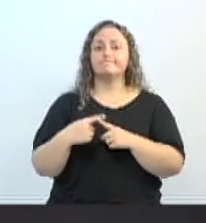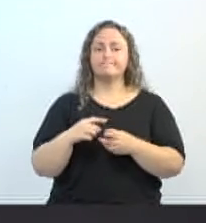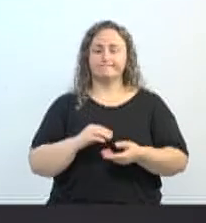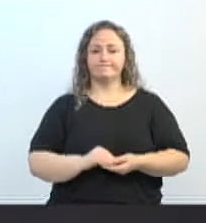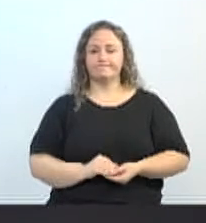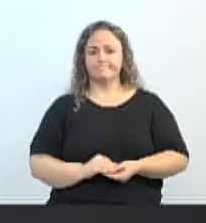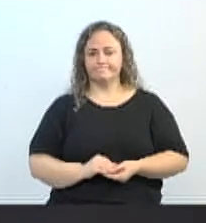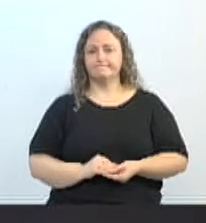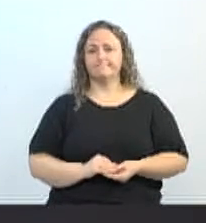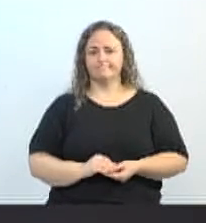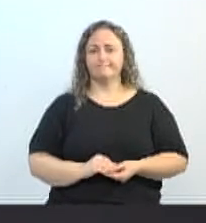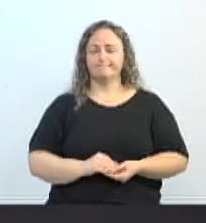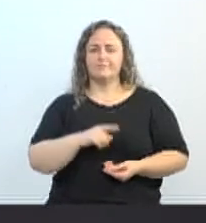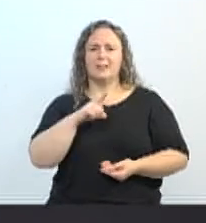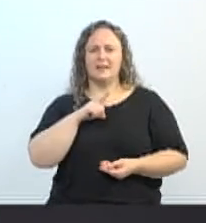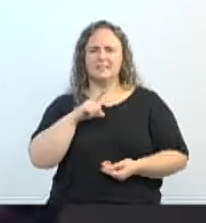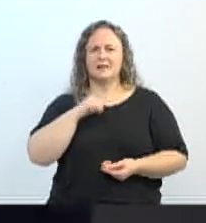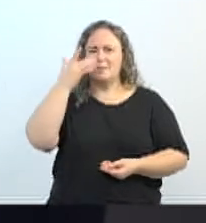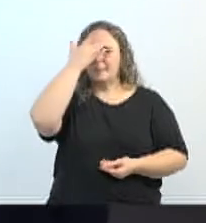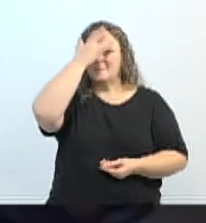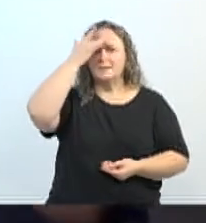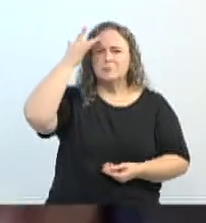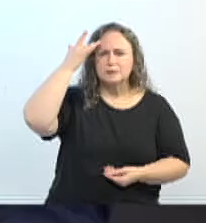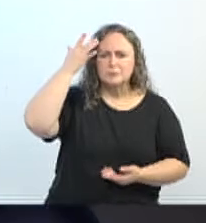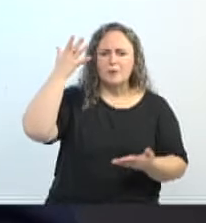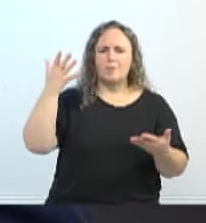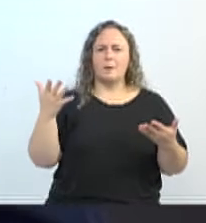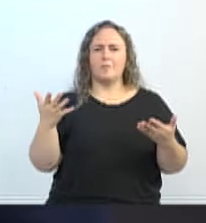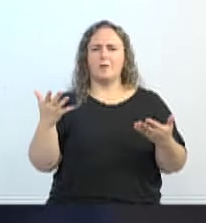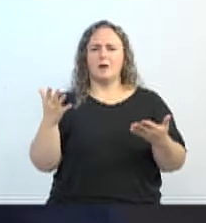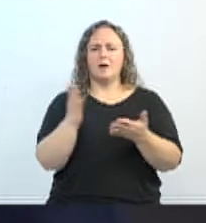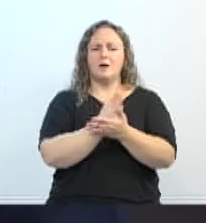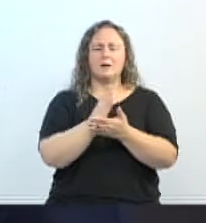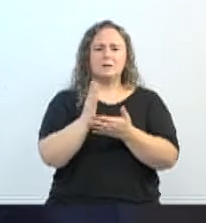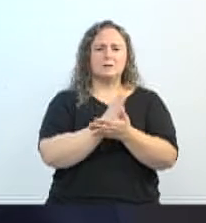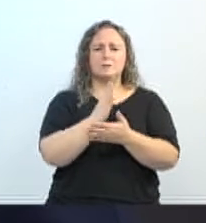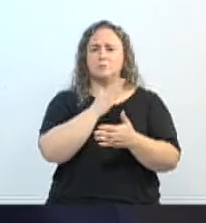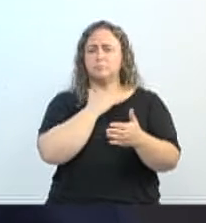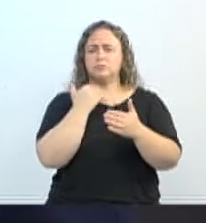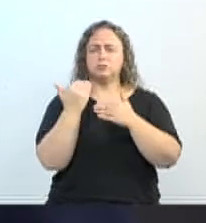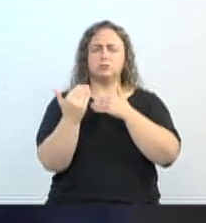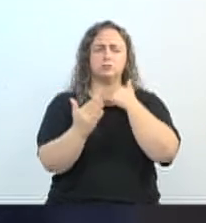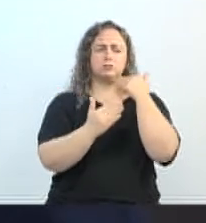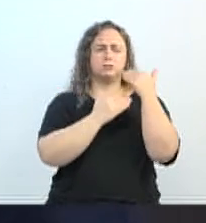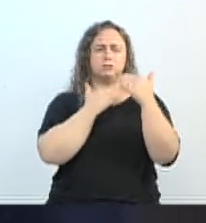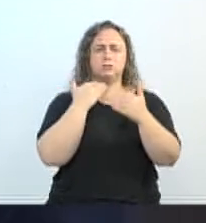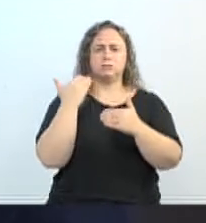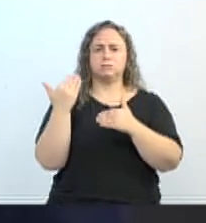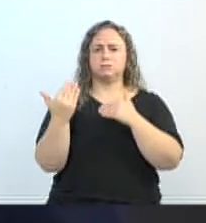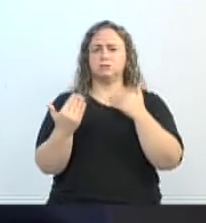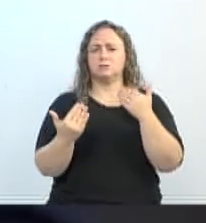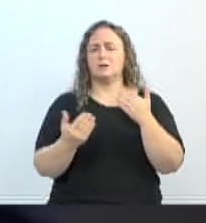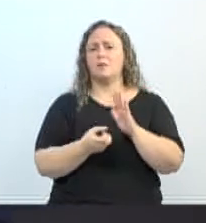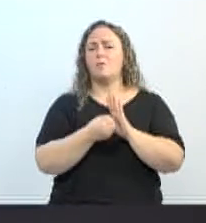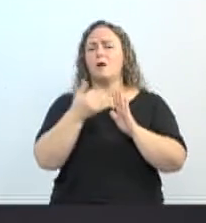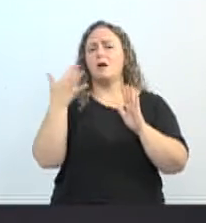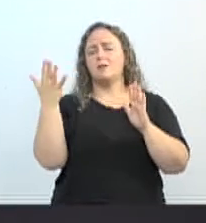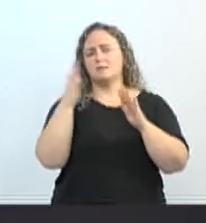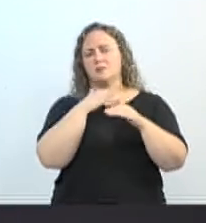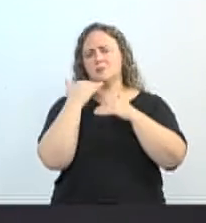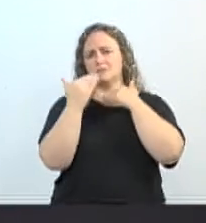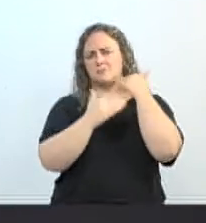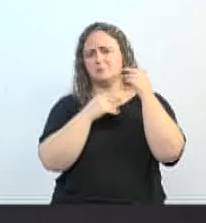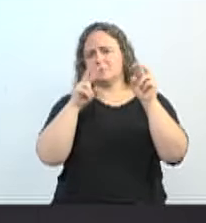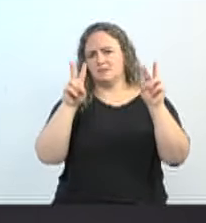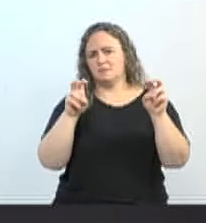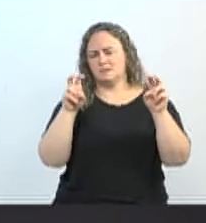inclusive, as pessoas que acabam indo a óbito, pessoas que faleceram de Covid